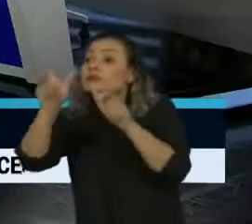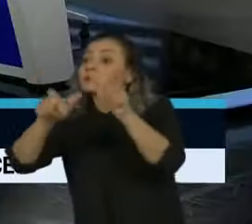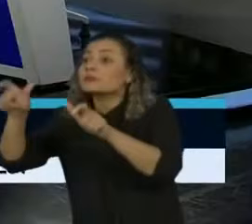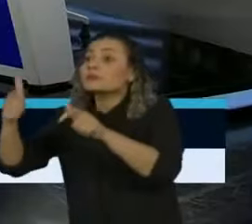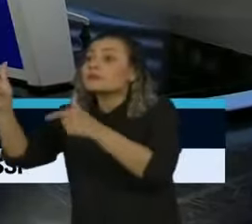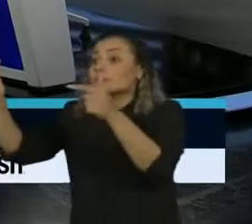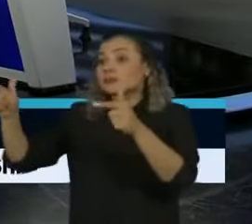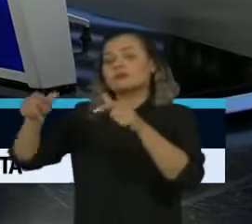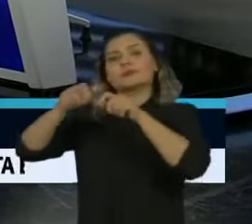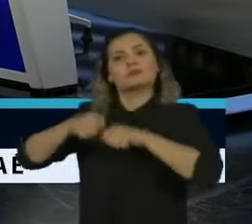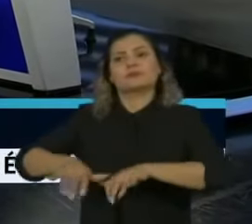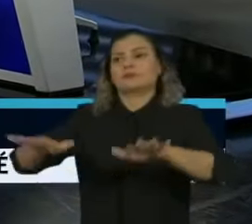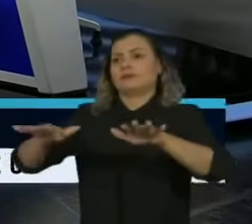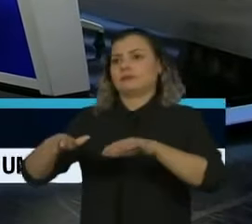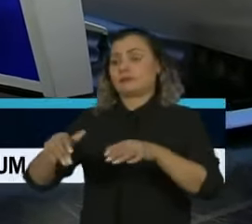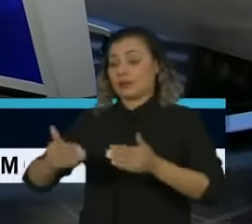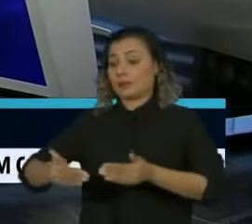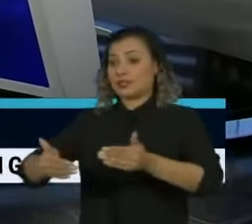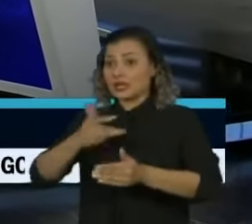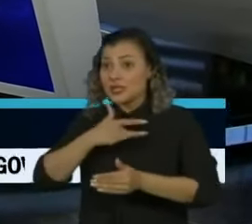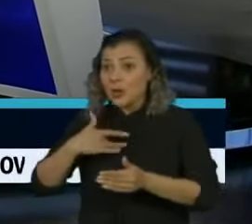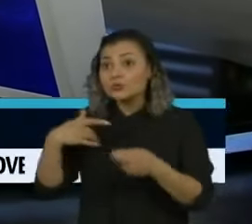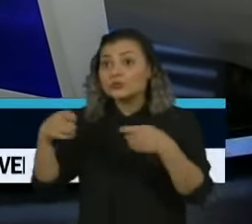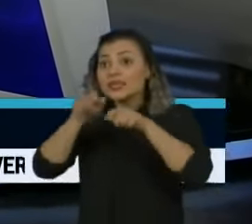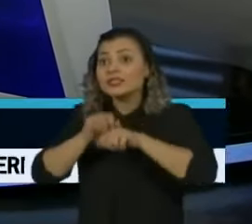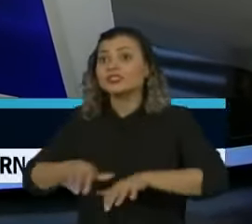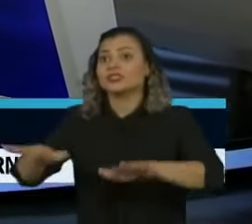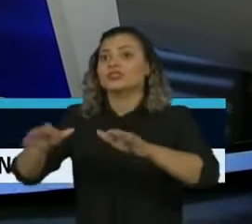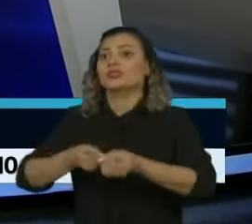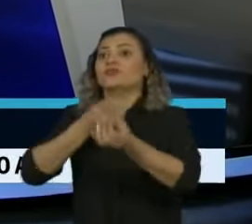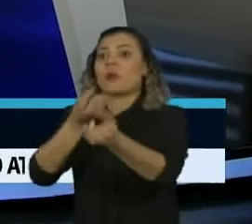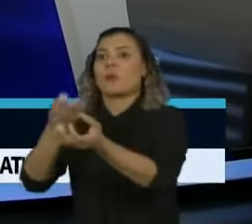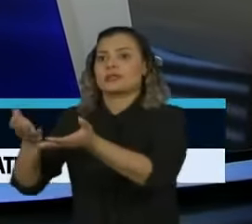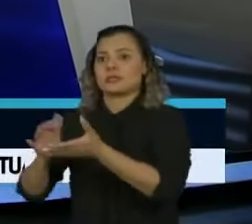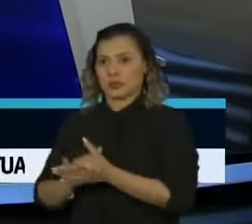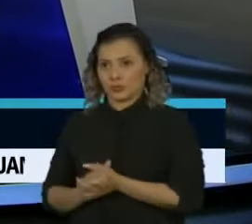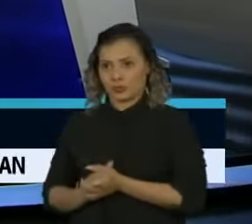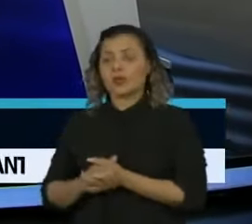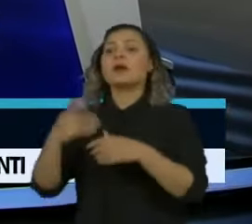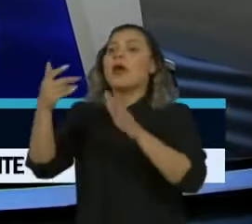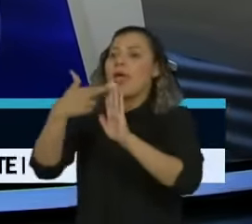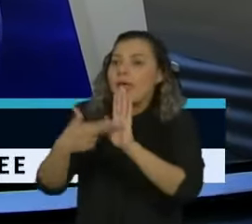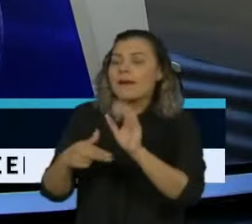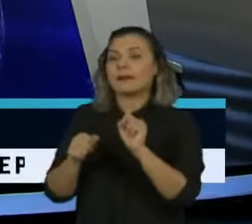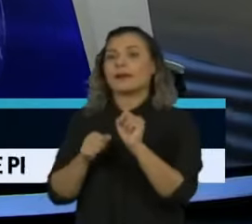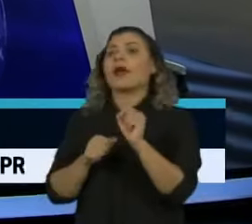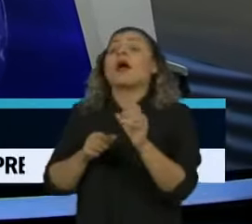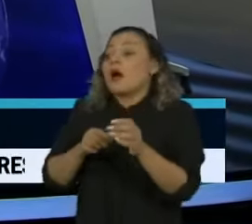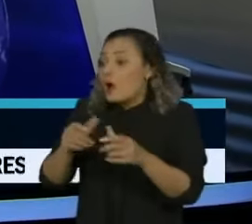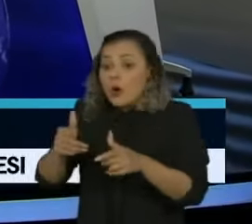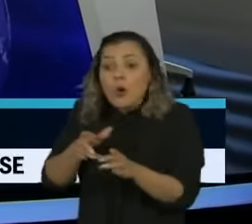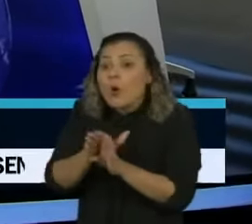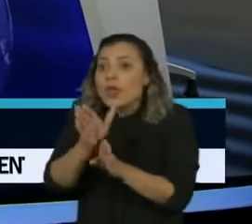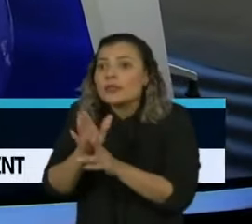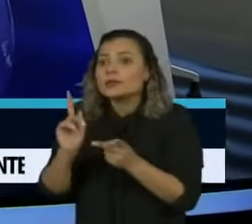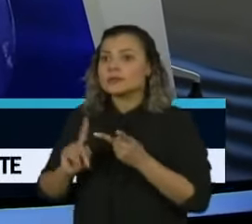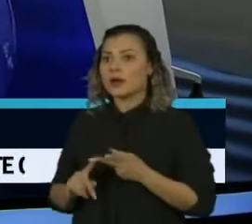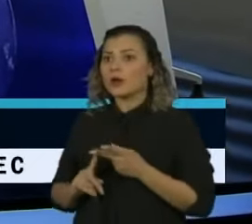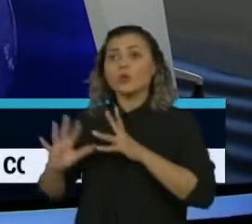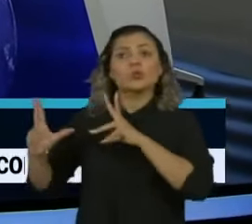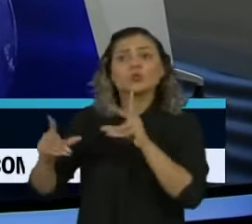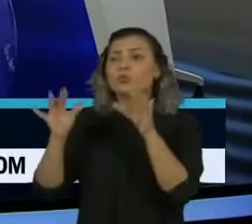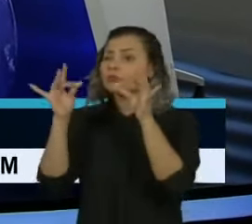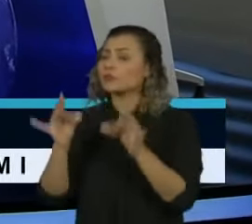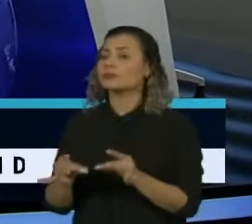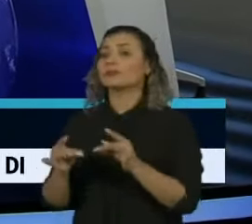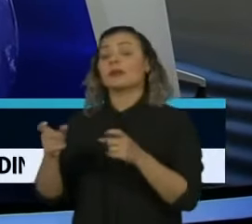que disseminar. O que o Ministério tem que fazer é disseminar protocolos, conhecimentos sobre esta síndrome para